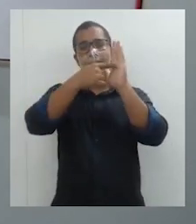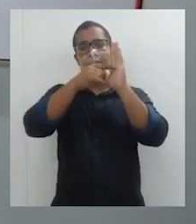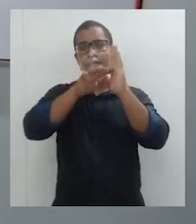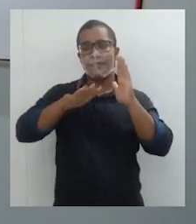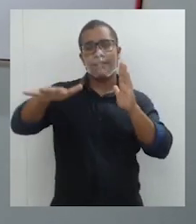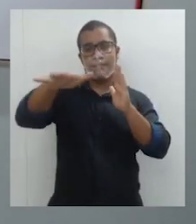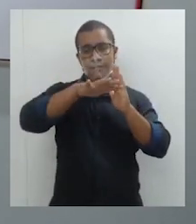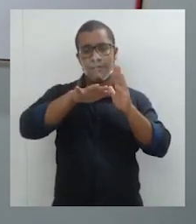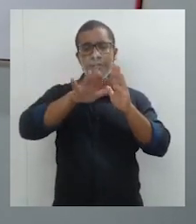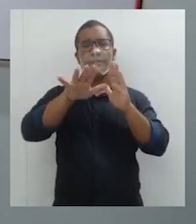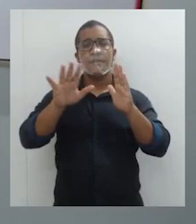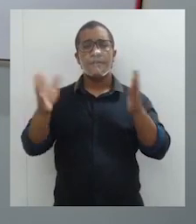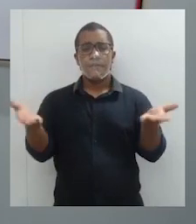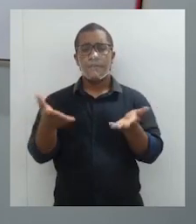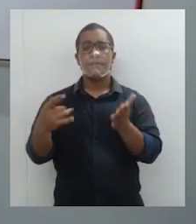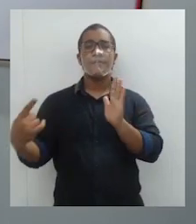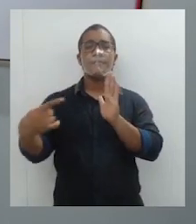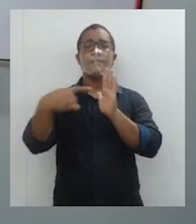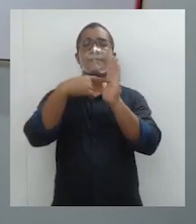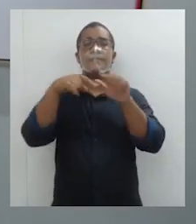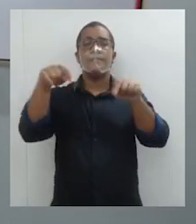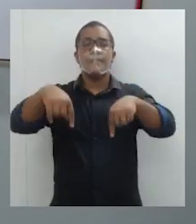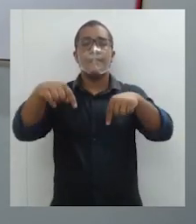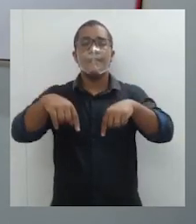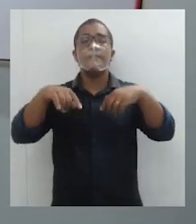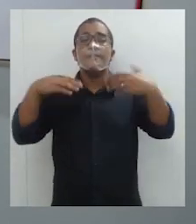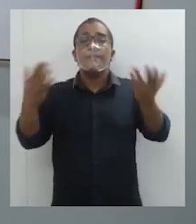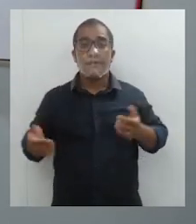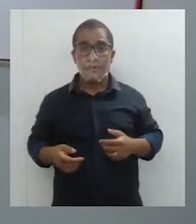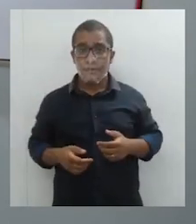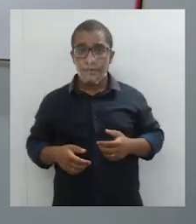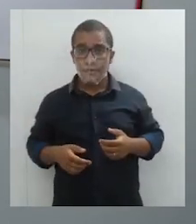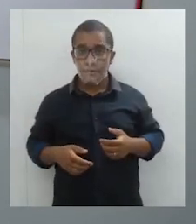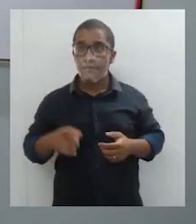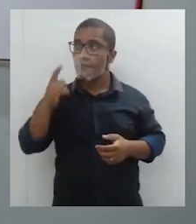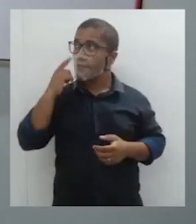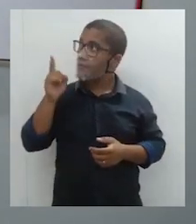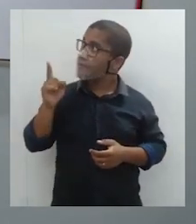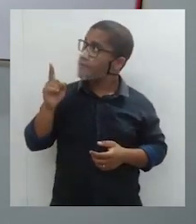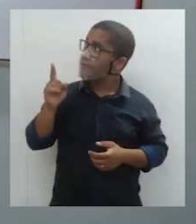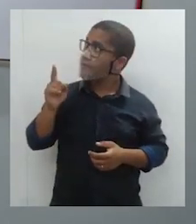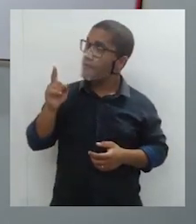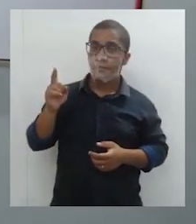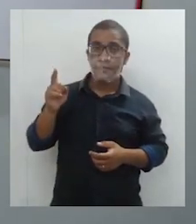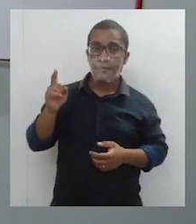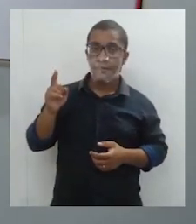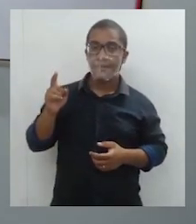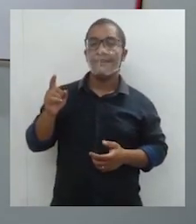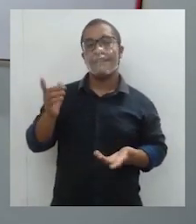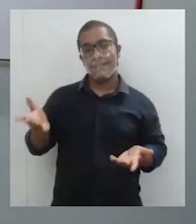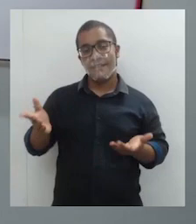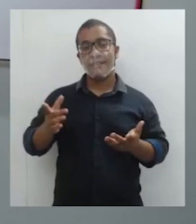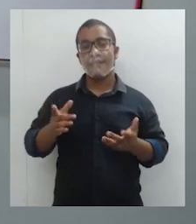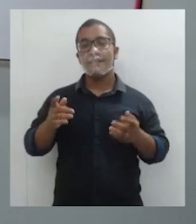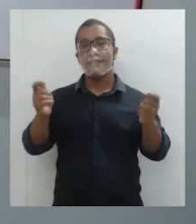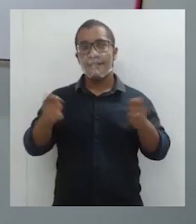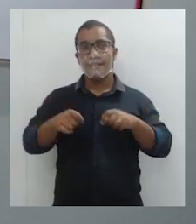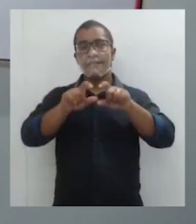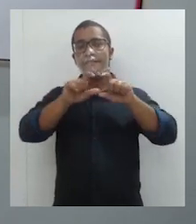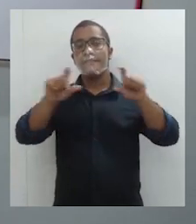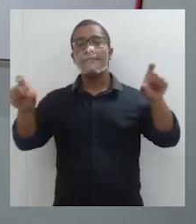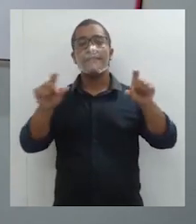geral Mas qual será o objetivo geral da aula de hoje na tela podemos encontrar a